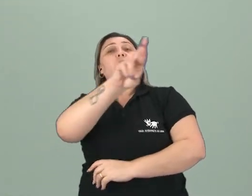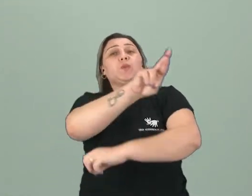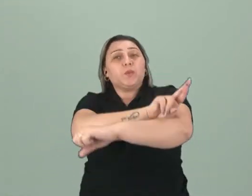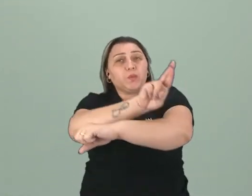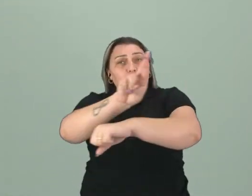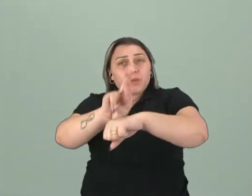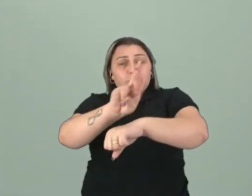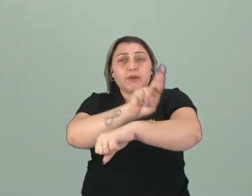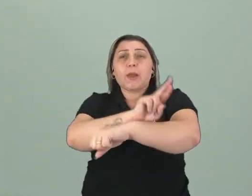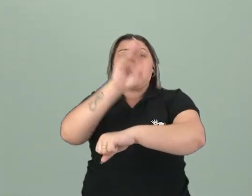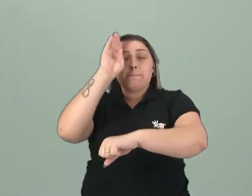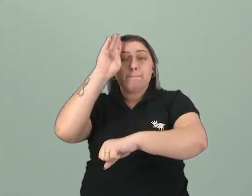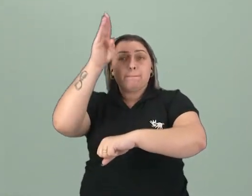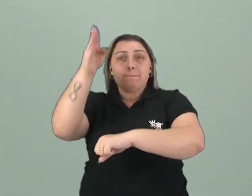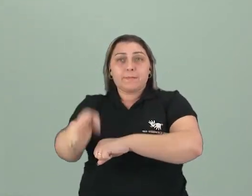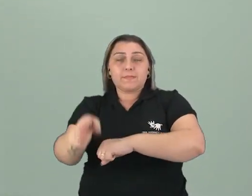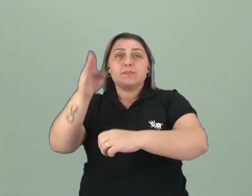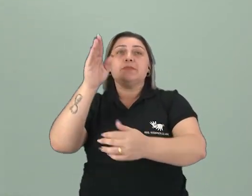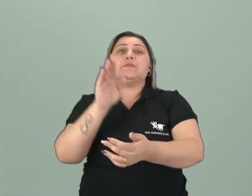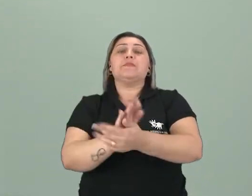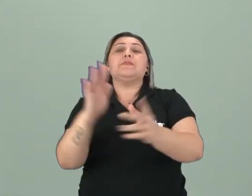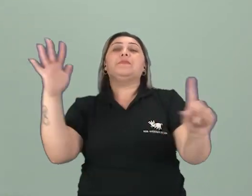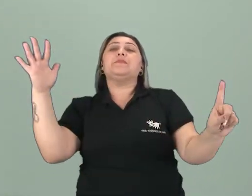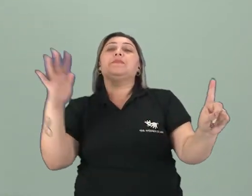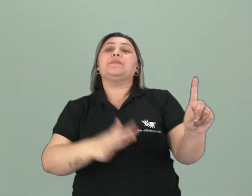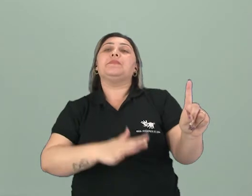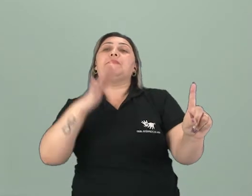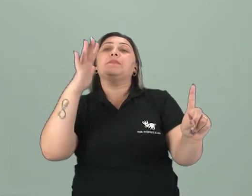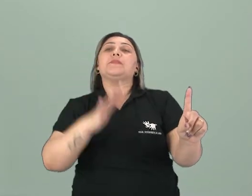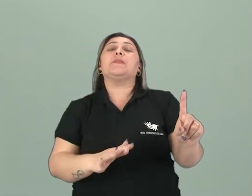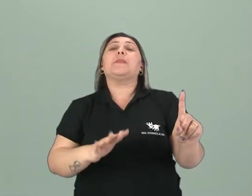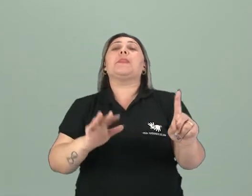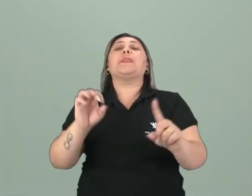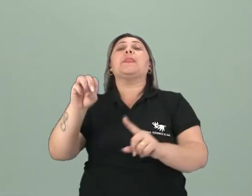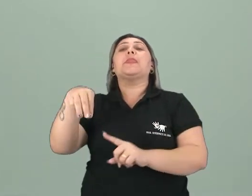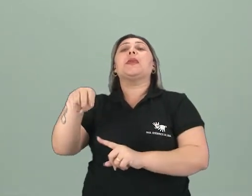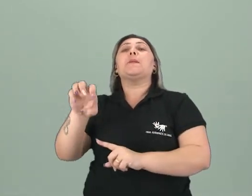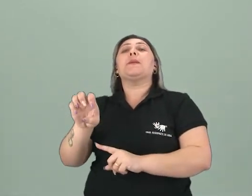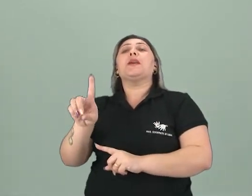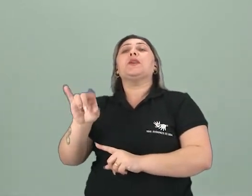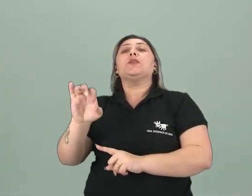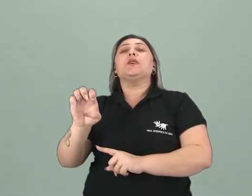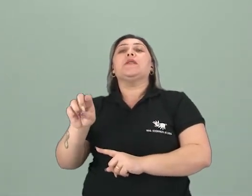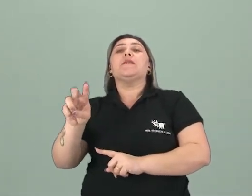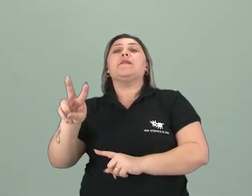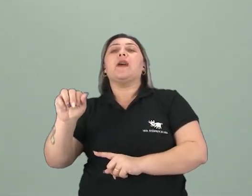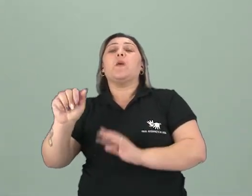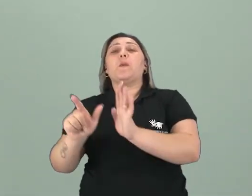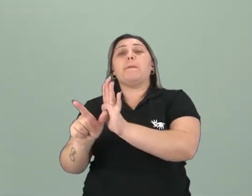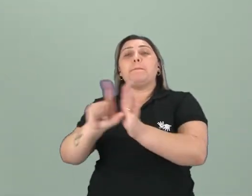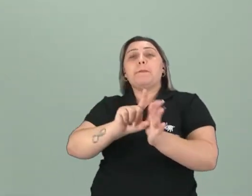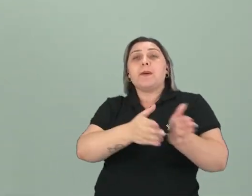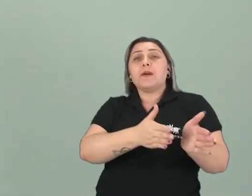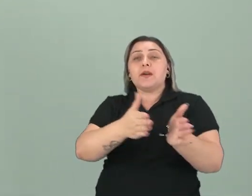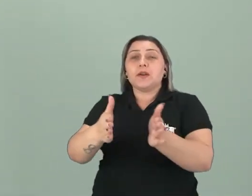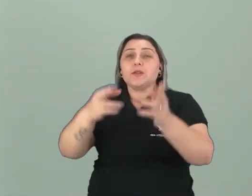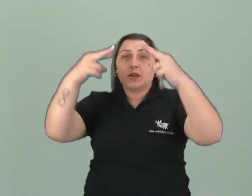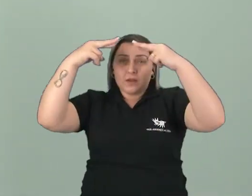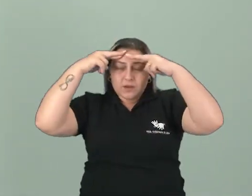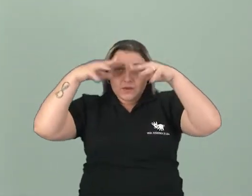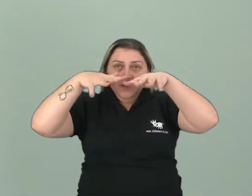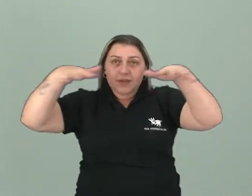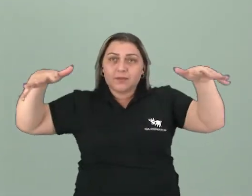Religioso e principalmente de influência medieval, né? Que é o período anterior ao